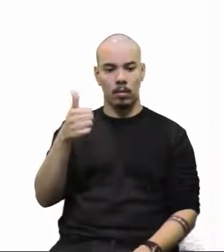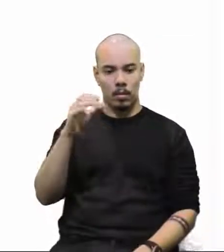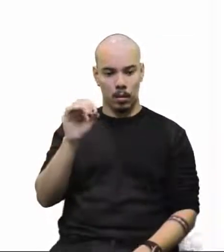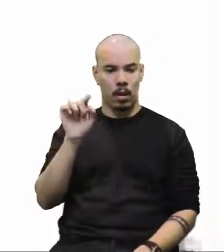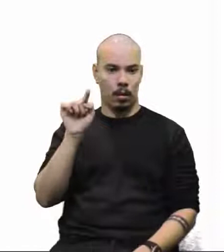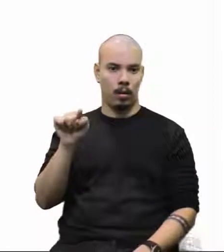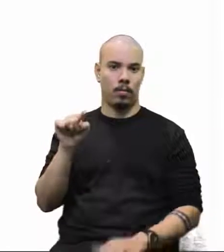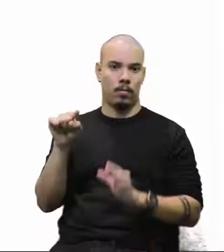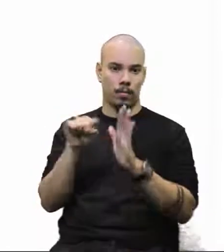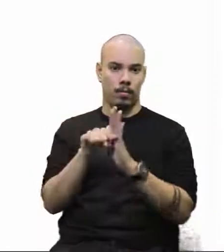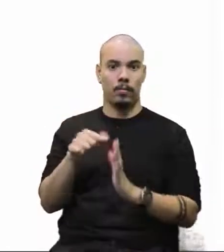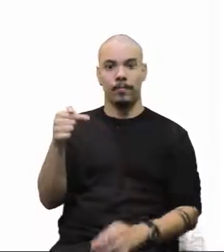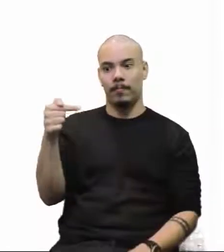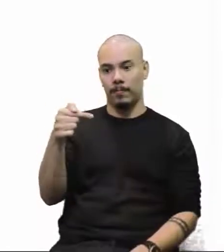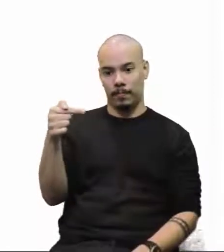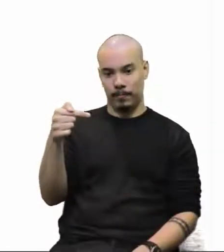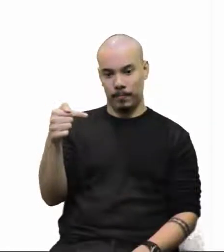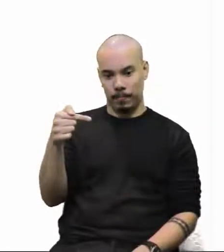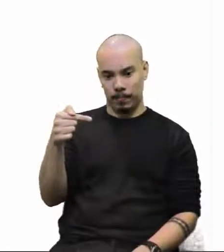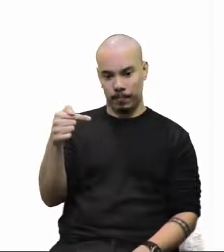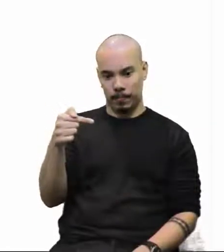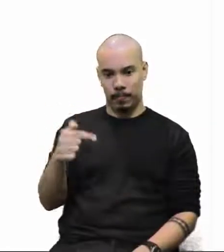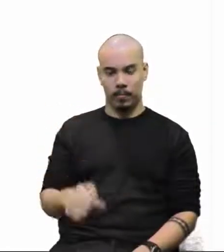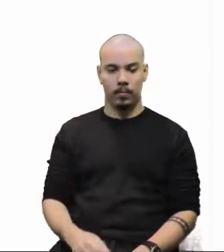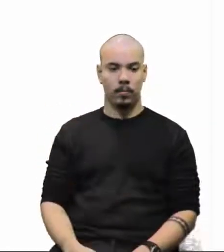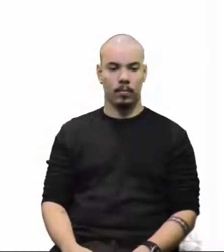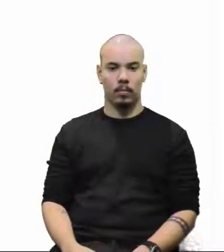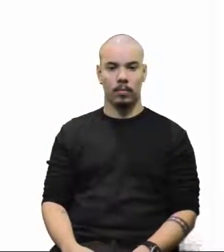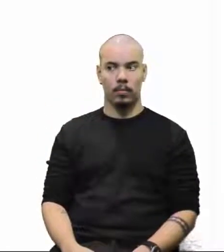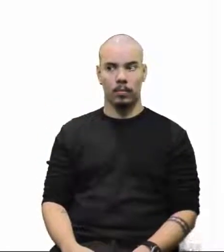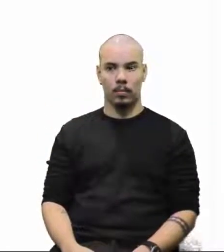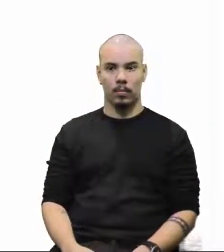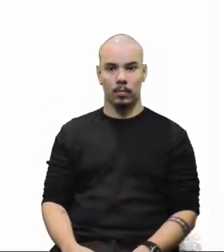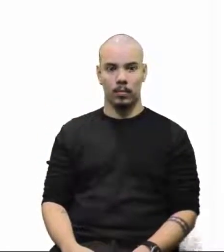realidade é a menos 7 aí.